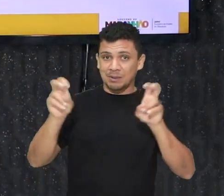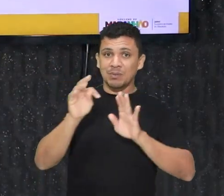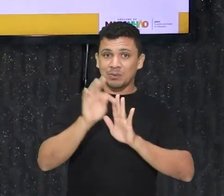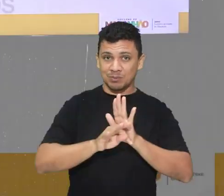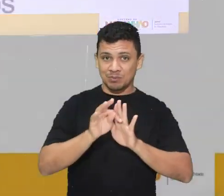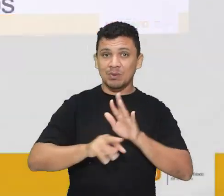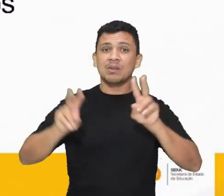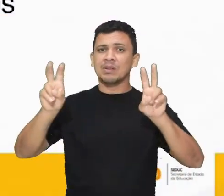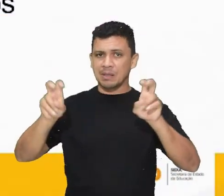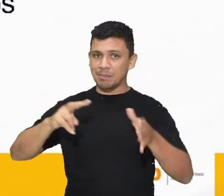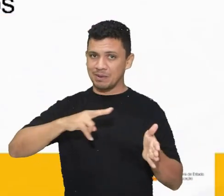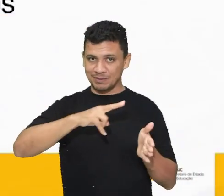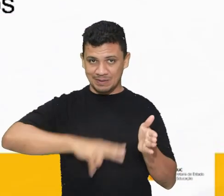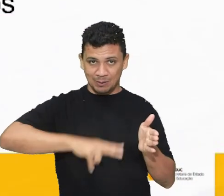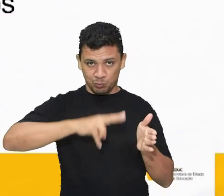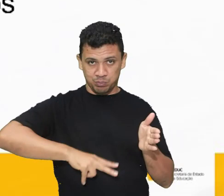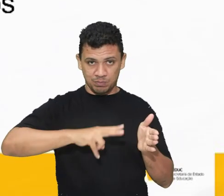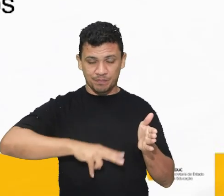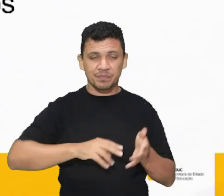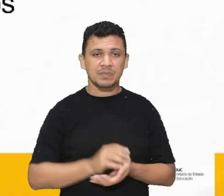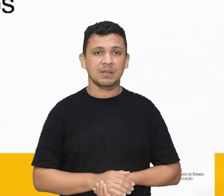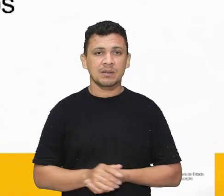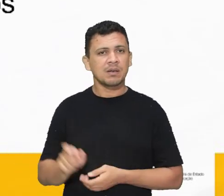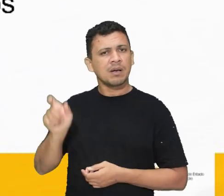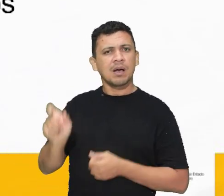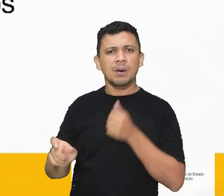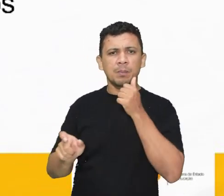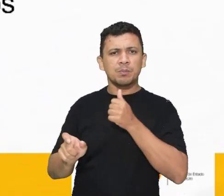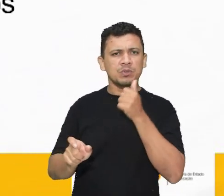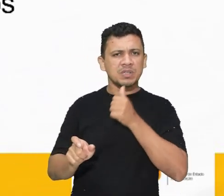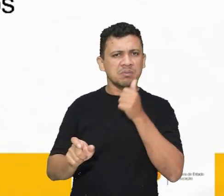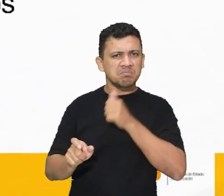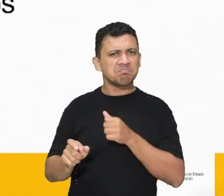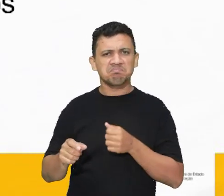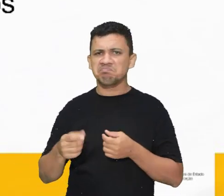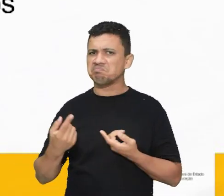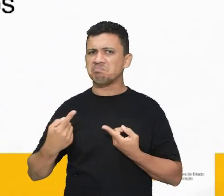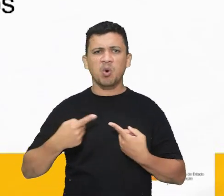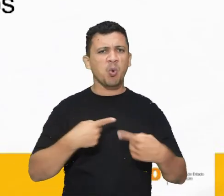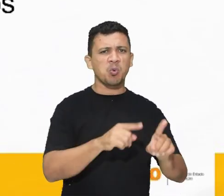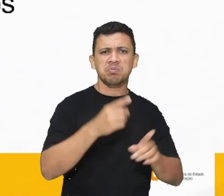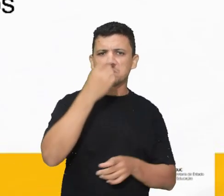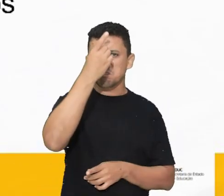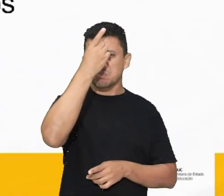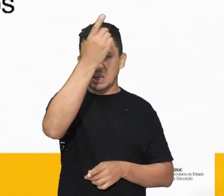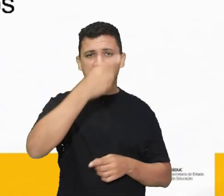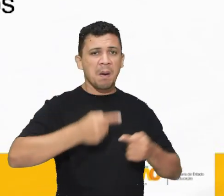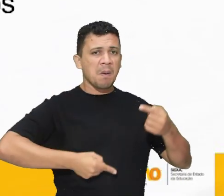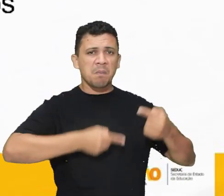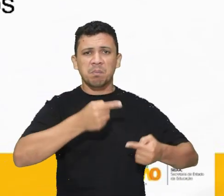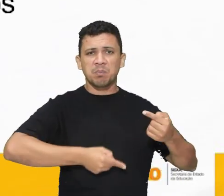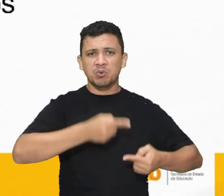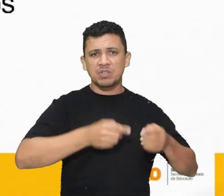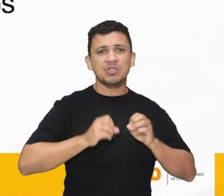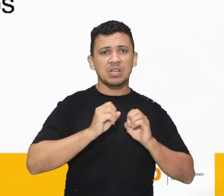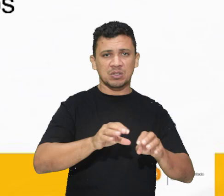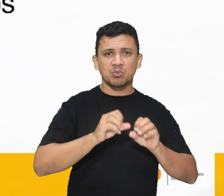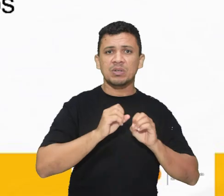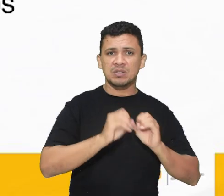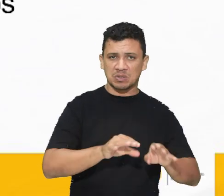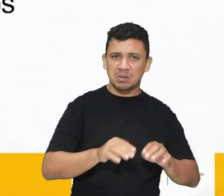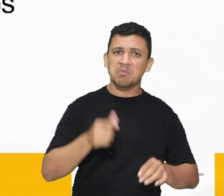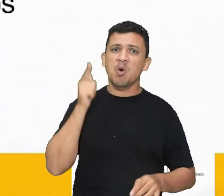certo? A autora rebate a ideia que as políticas educacionais são eficazes no combate à crise de